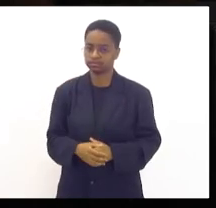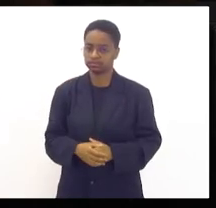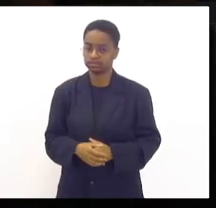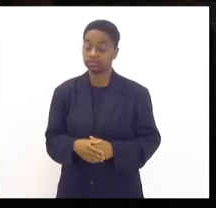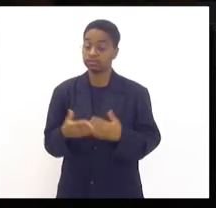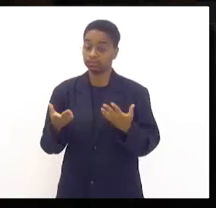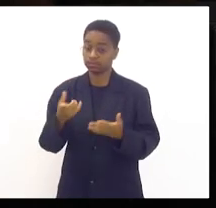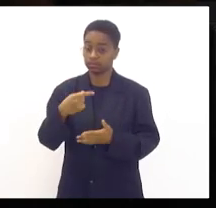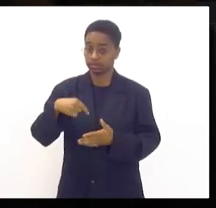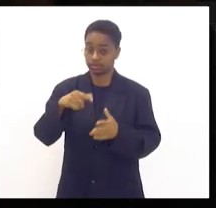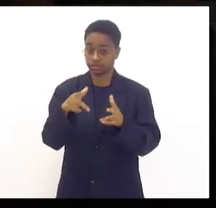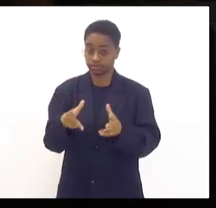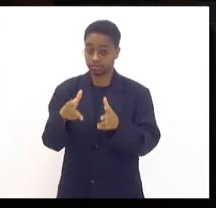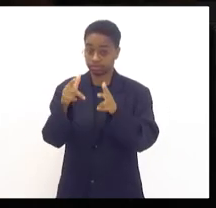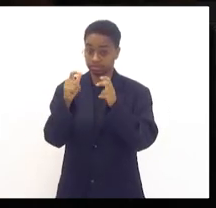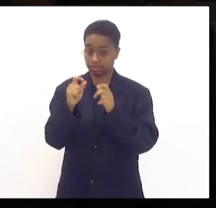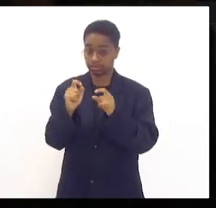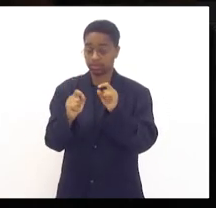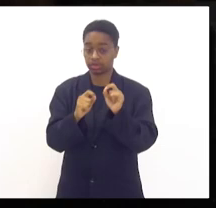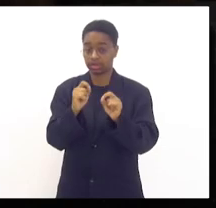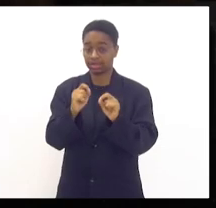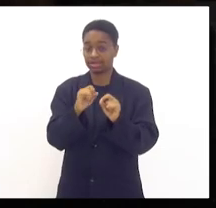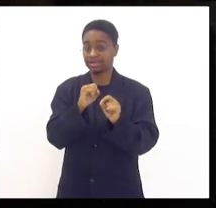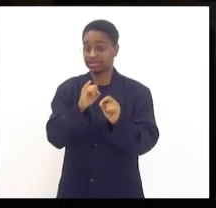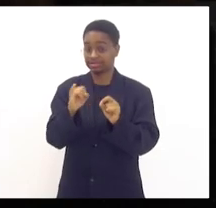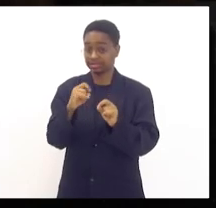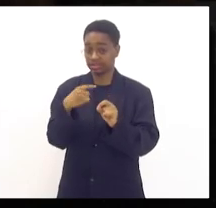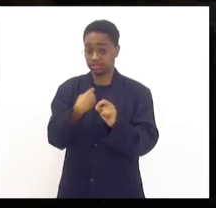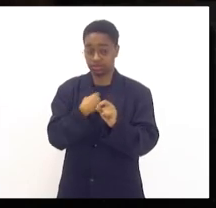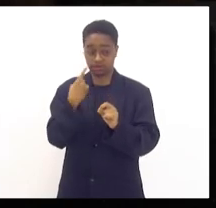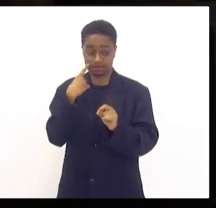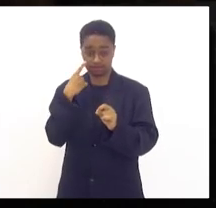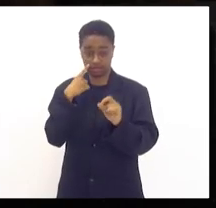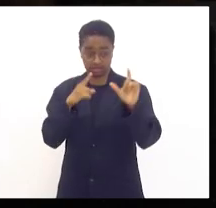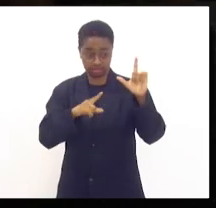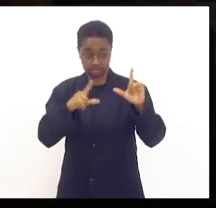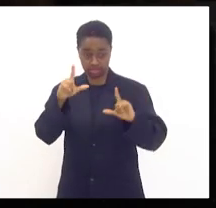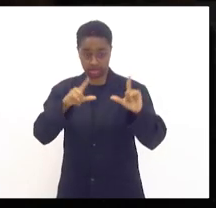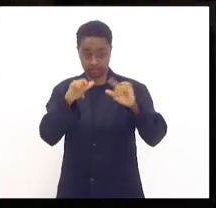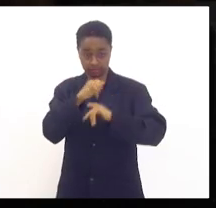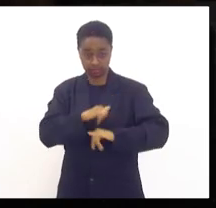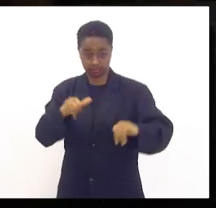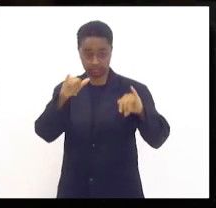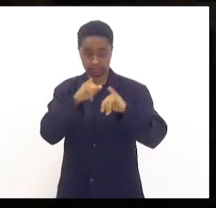Vossa Excelência, que se a gente acompanhar no noticiário,